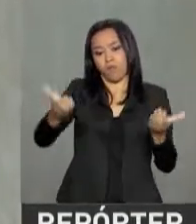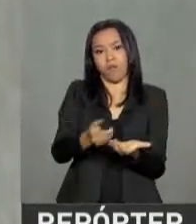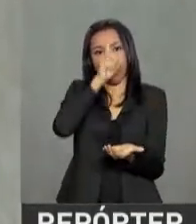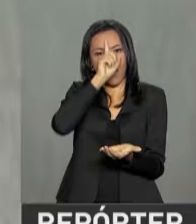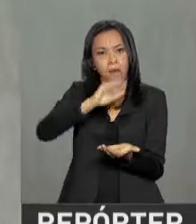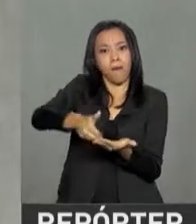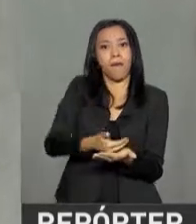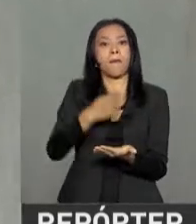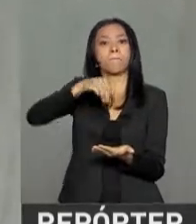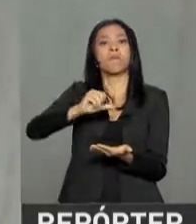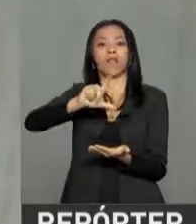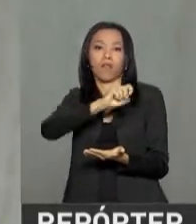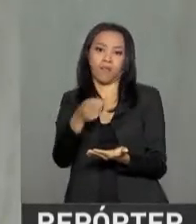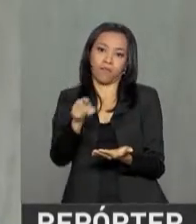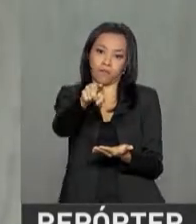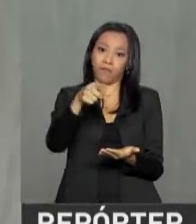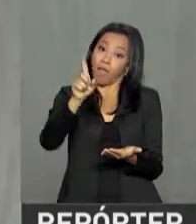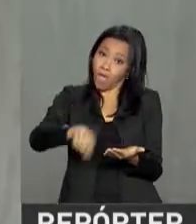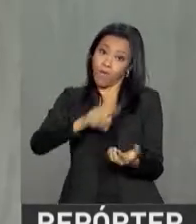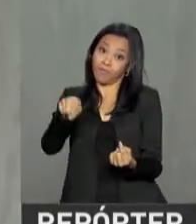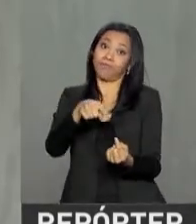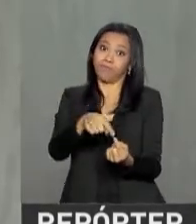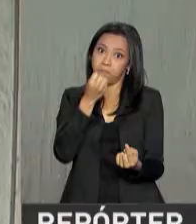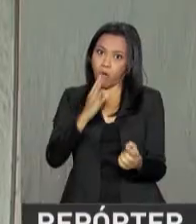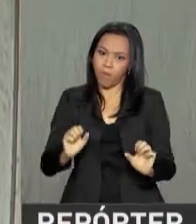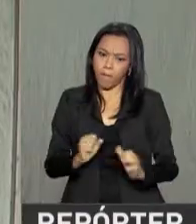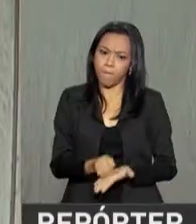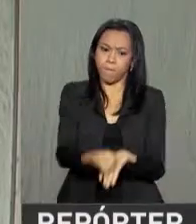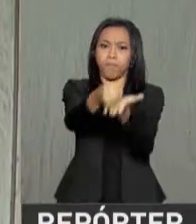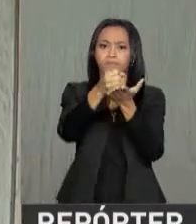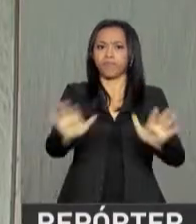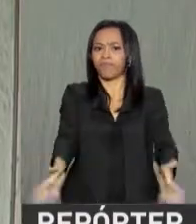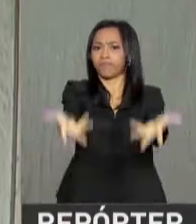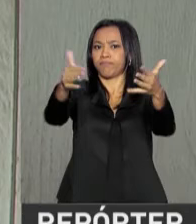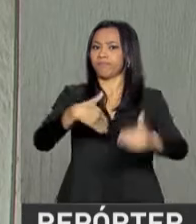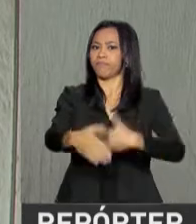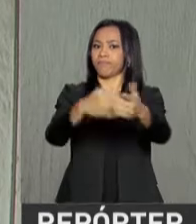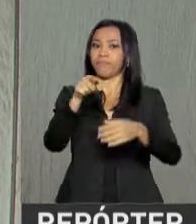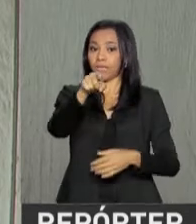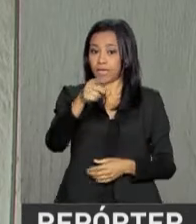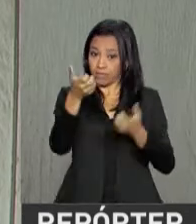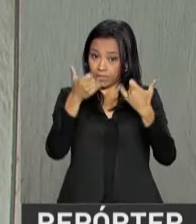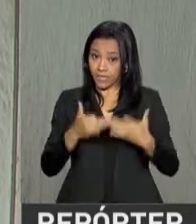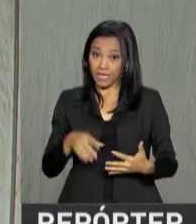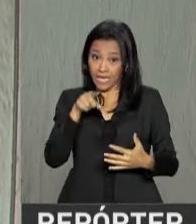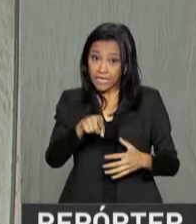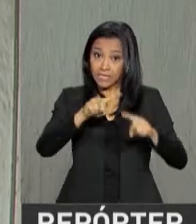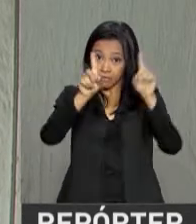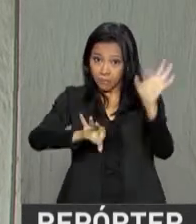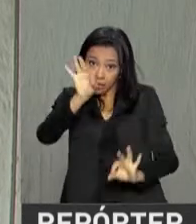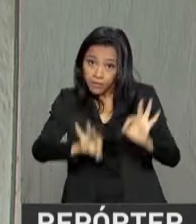no país é o caminho para alavancar esse mercado esse plano quando ele começou a entrar em mágico de começar a